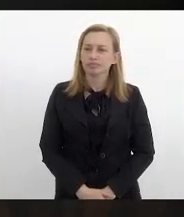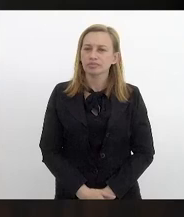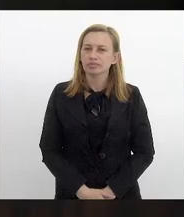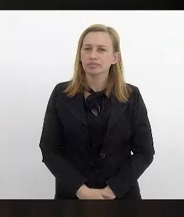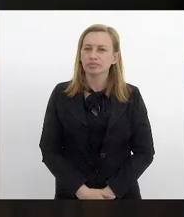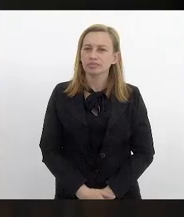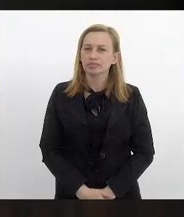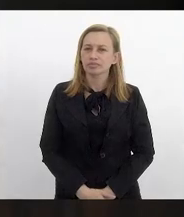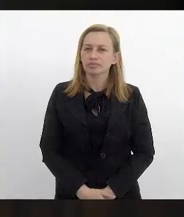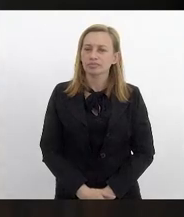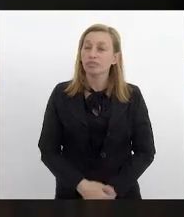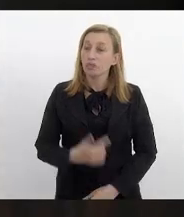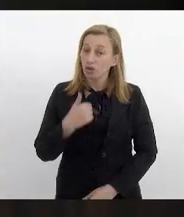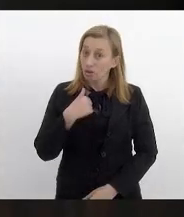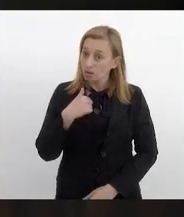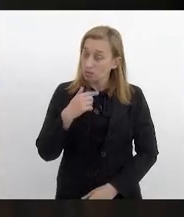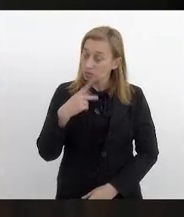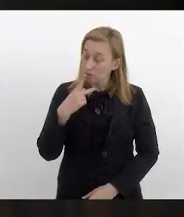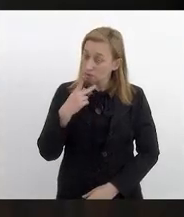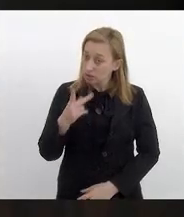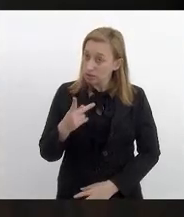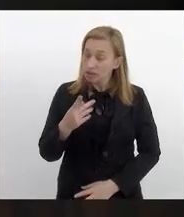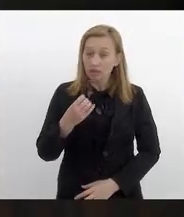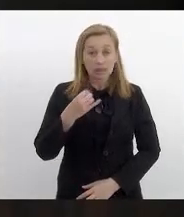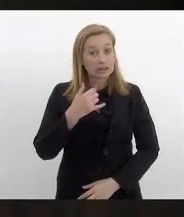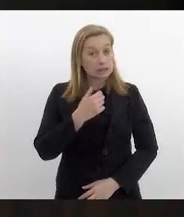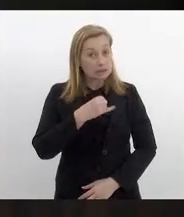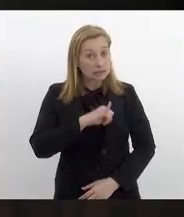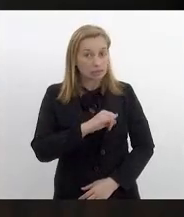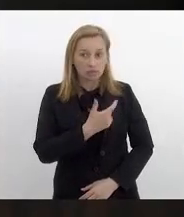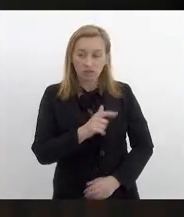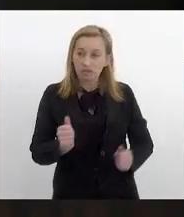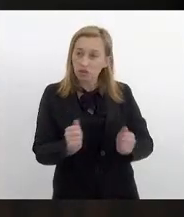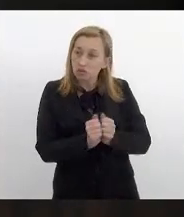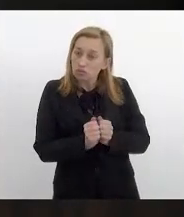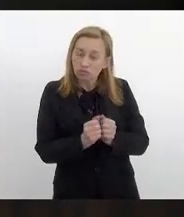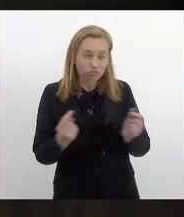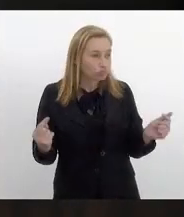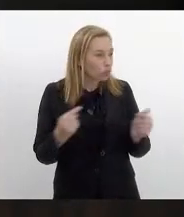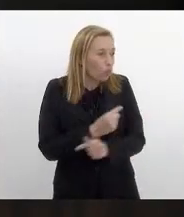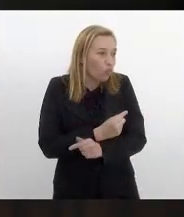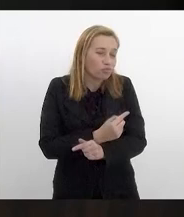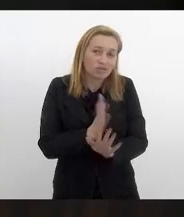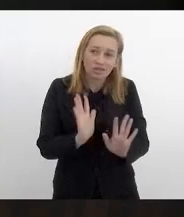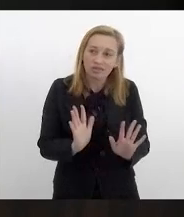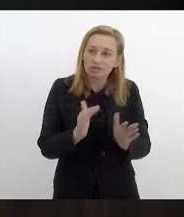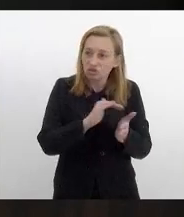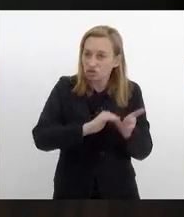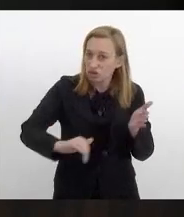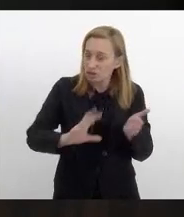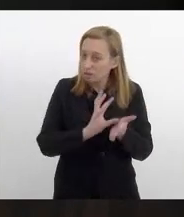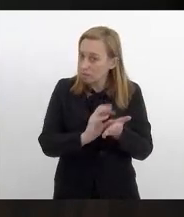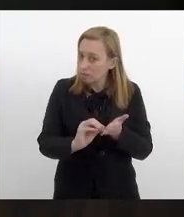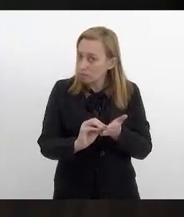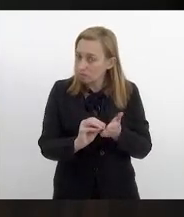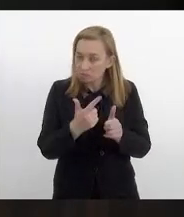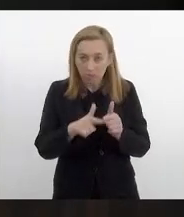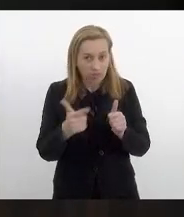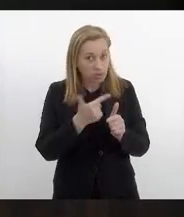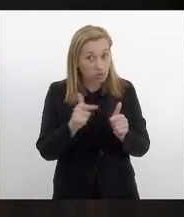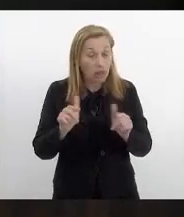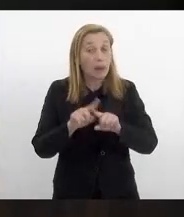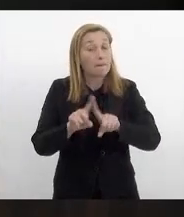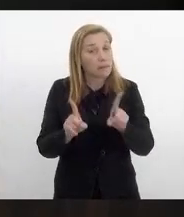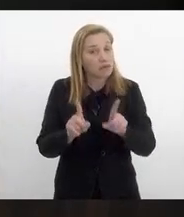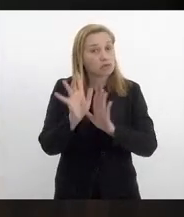Se eu estou dando um encaminhamento aqui, se Vossa Excelência não estiver aqui e não concordar, a gente tira de pauta, sem problema. Mas